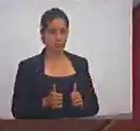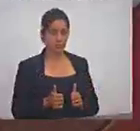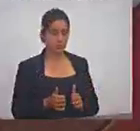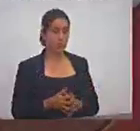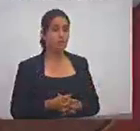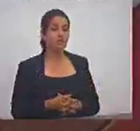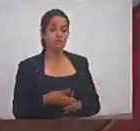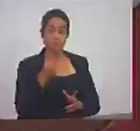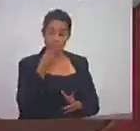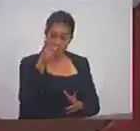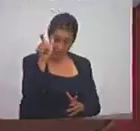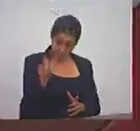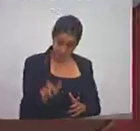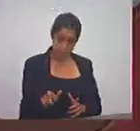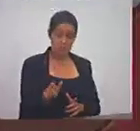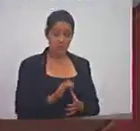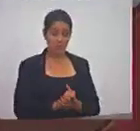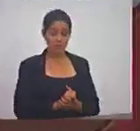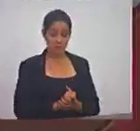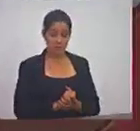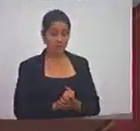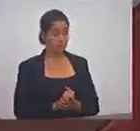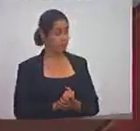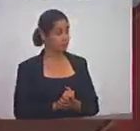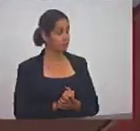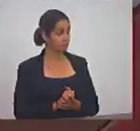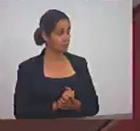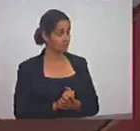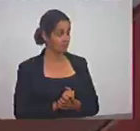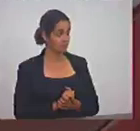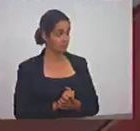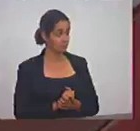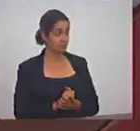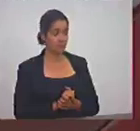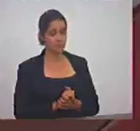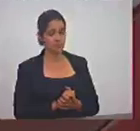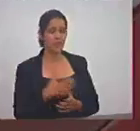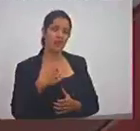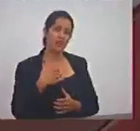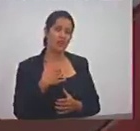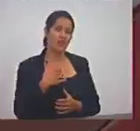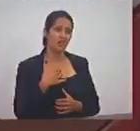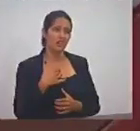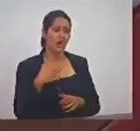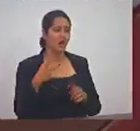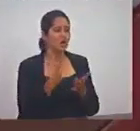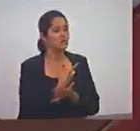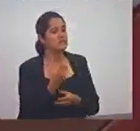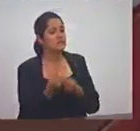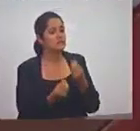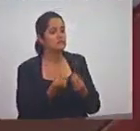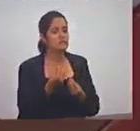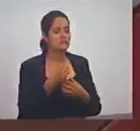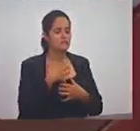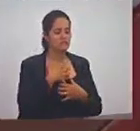falei para ele, e estou dizendo aqui hoje. Então, essas coisas, a gente fica chateado da forma que aconteceu. Eu também